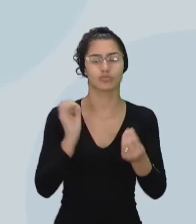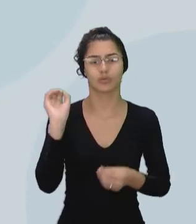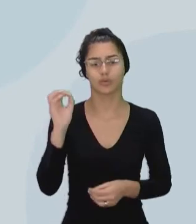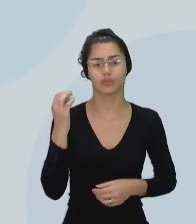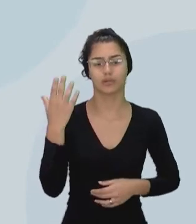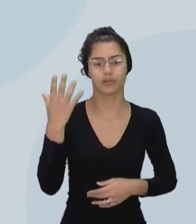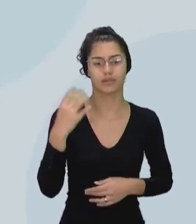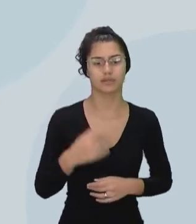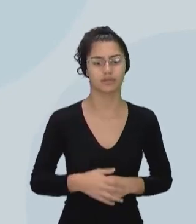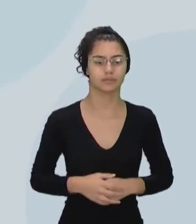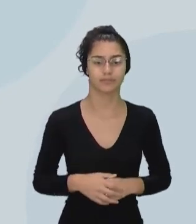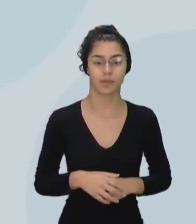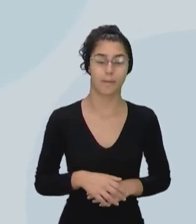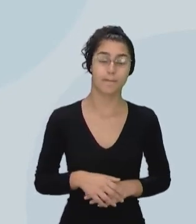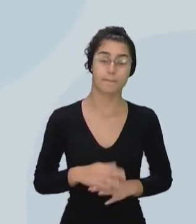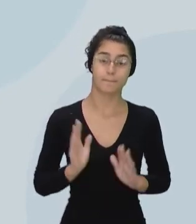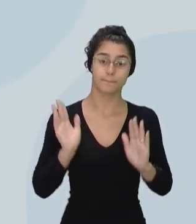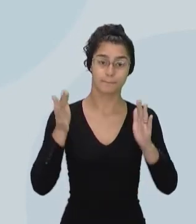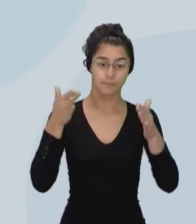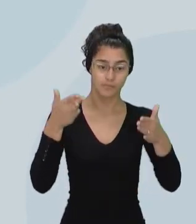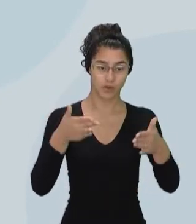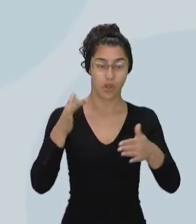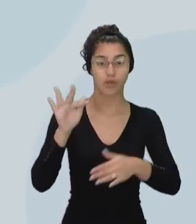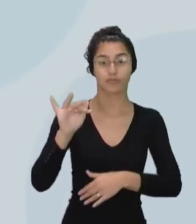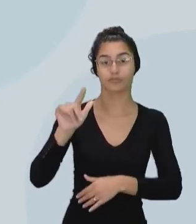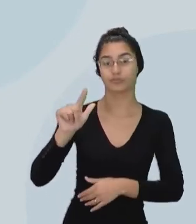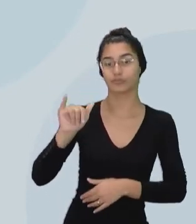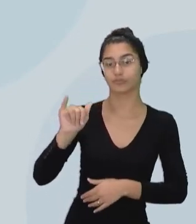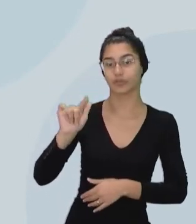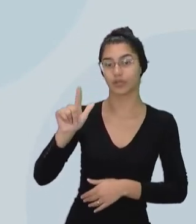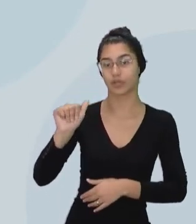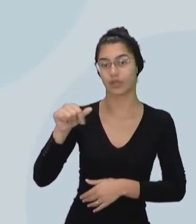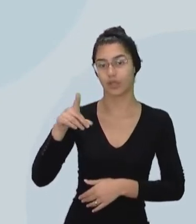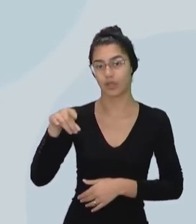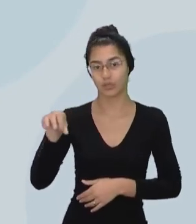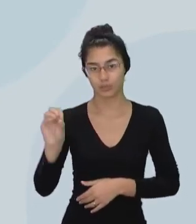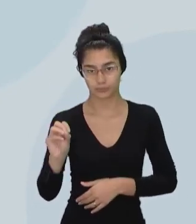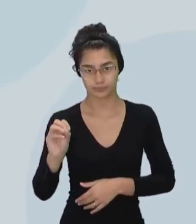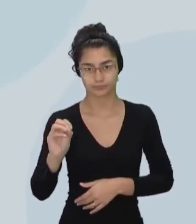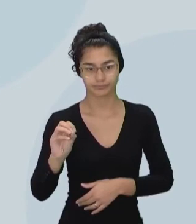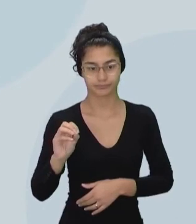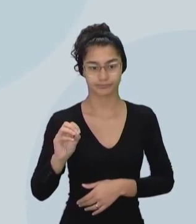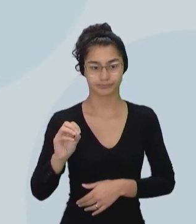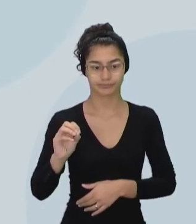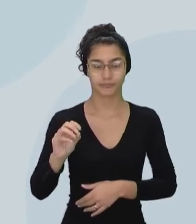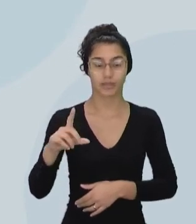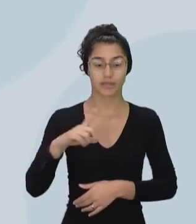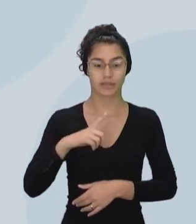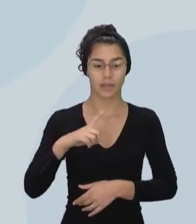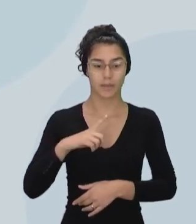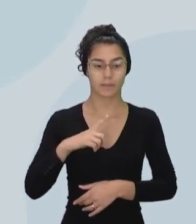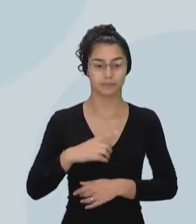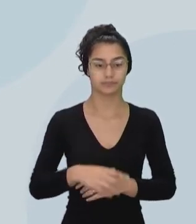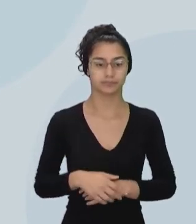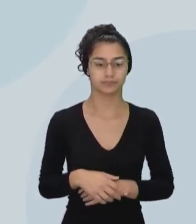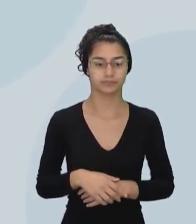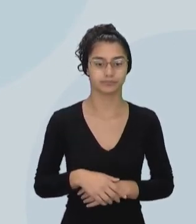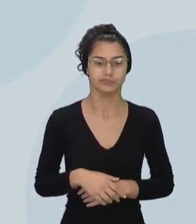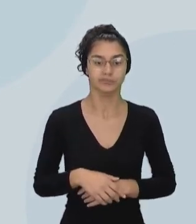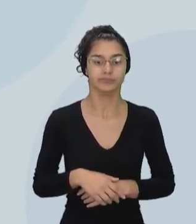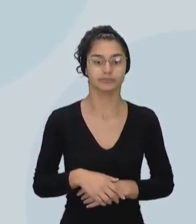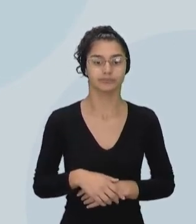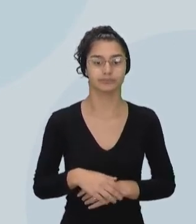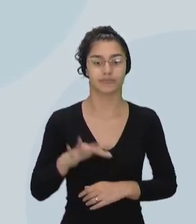acontece? Principalmente ali, olha, no fígado. Então, aqui, olha, onde está essa setinha aqui, olha, Ele